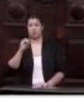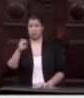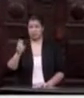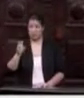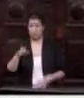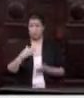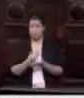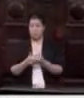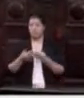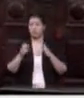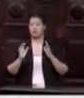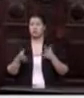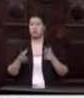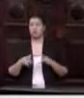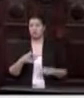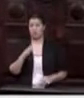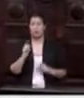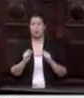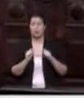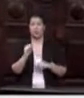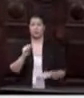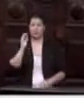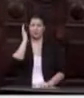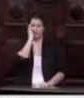2015, sabendo que vinha